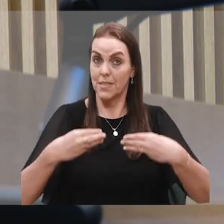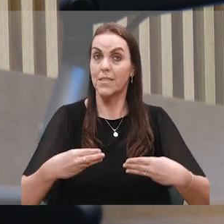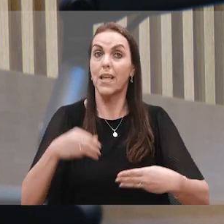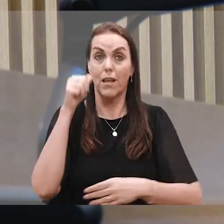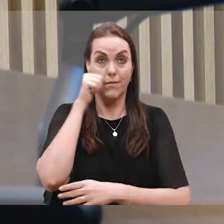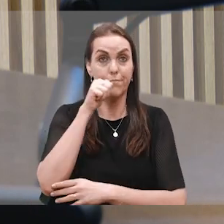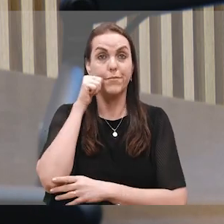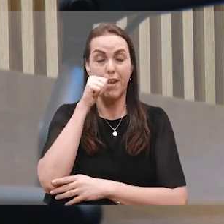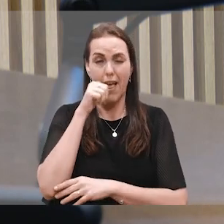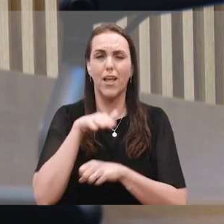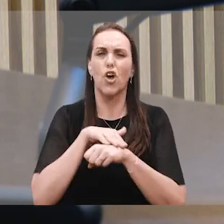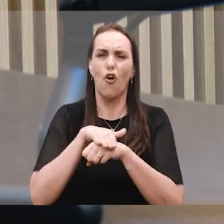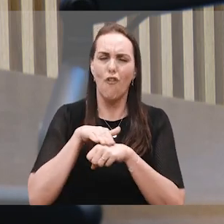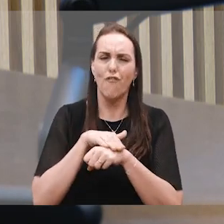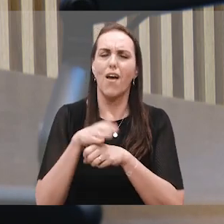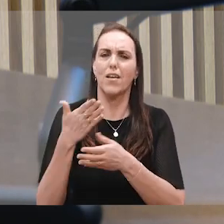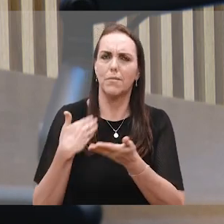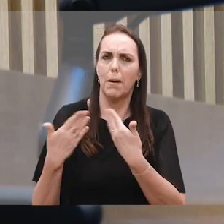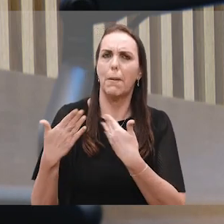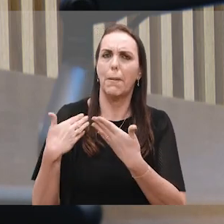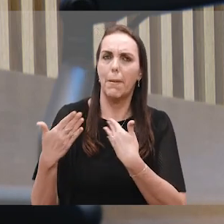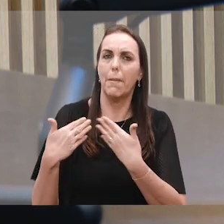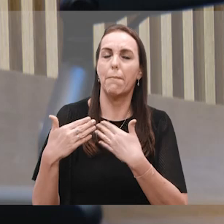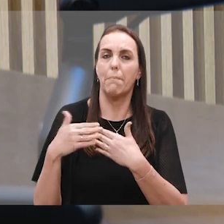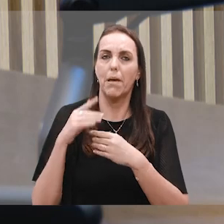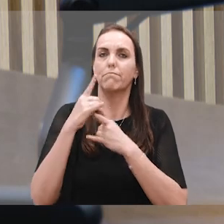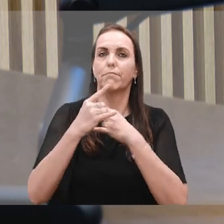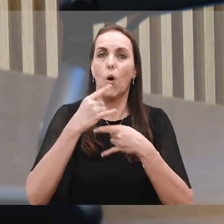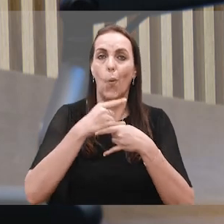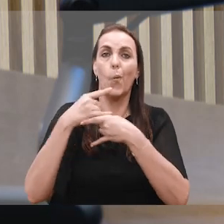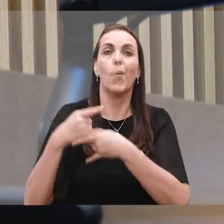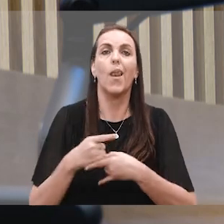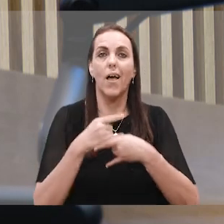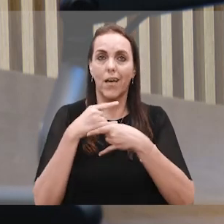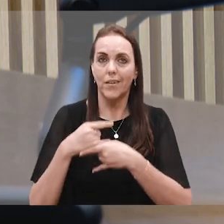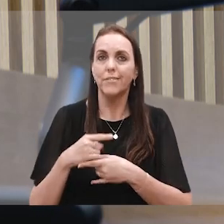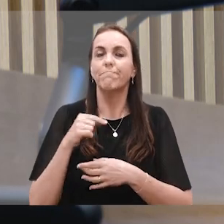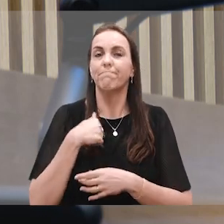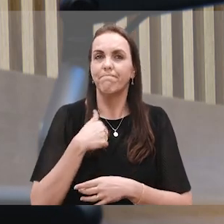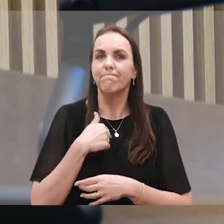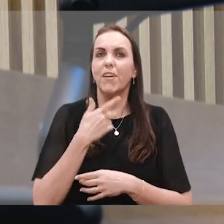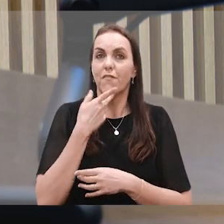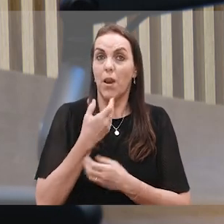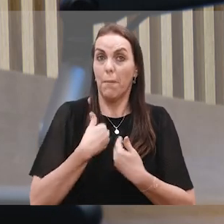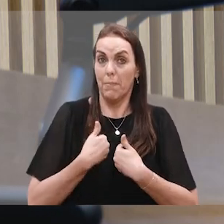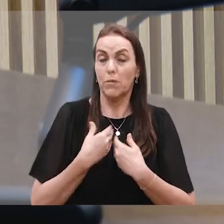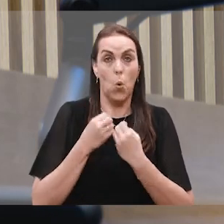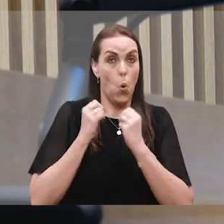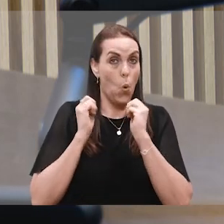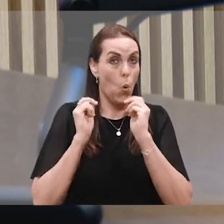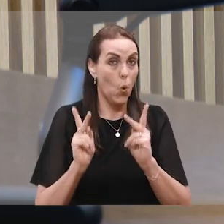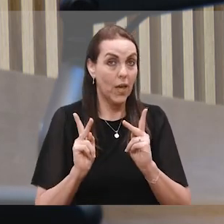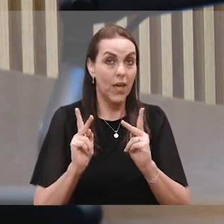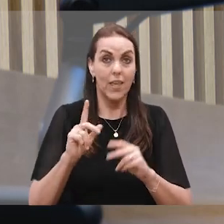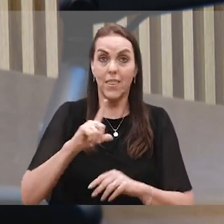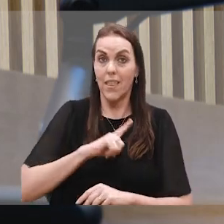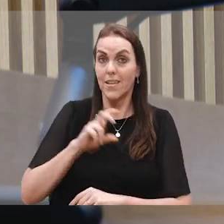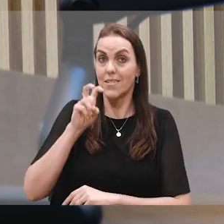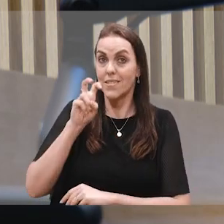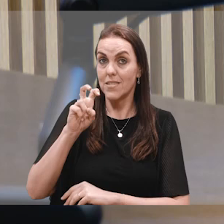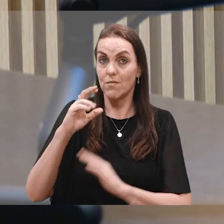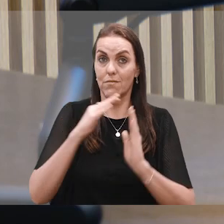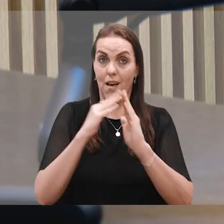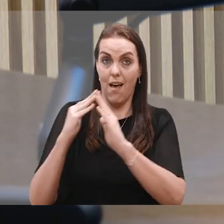das Mulheres, depois de muitas conversas que a gente já tinha tido online, em que foi me dito, tudo bem, então, nós